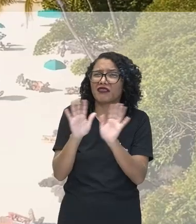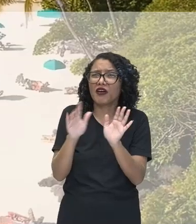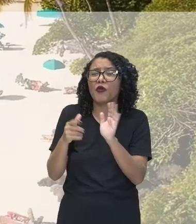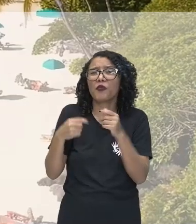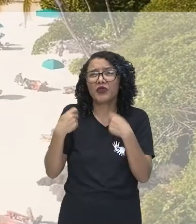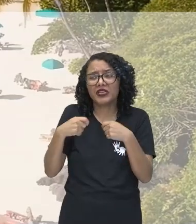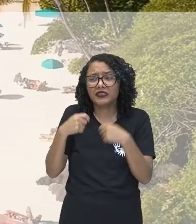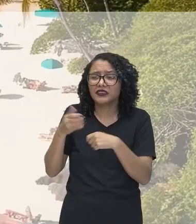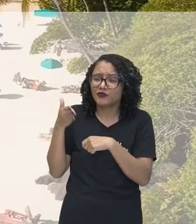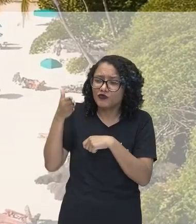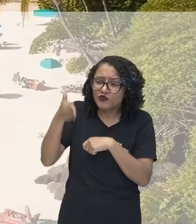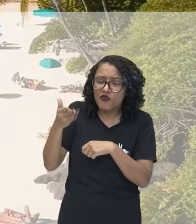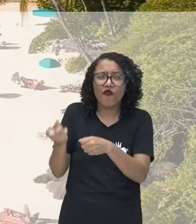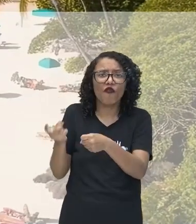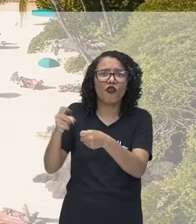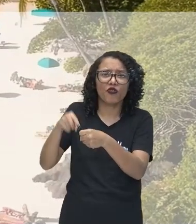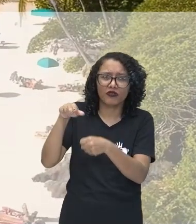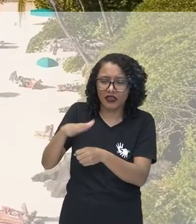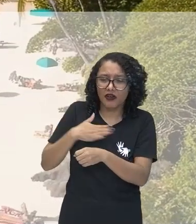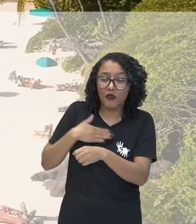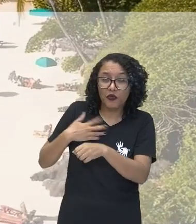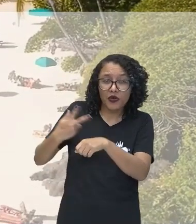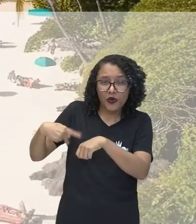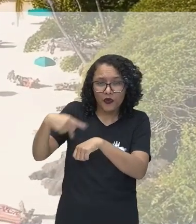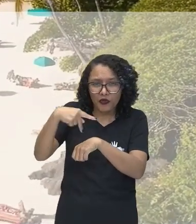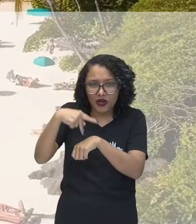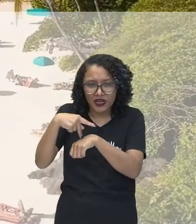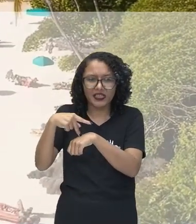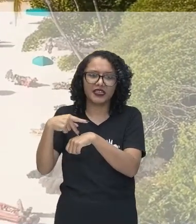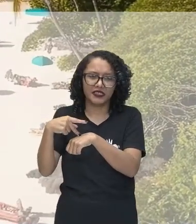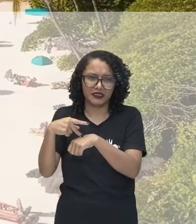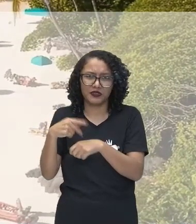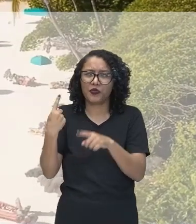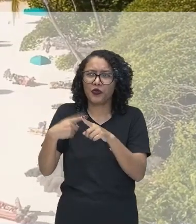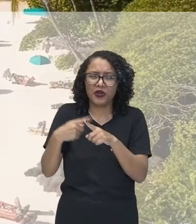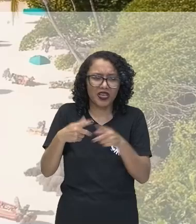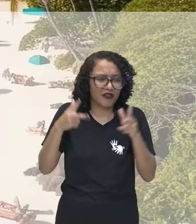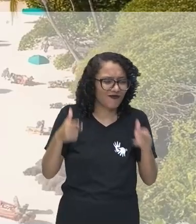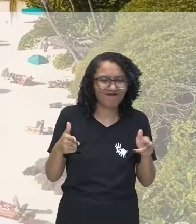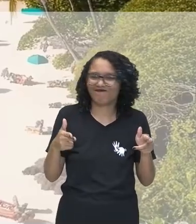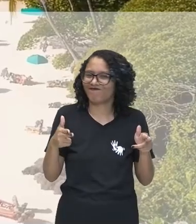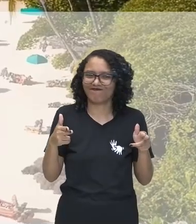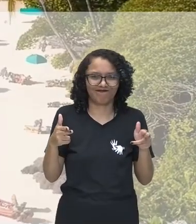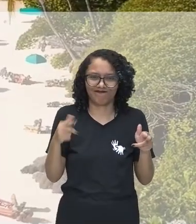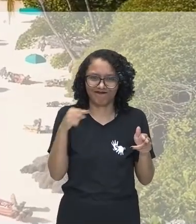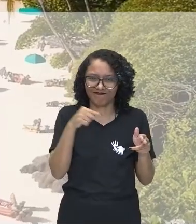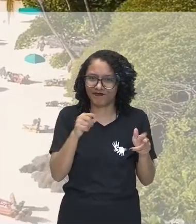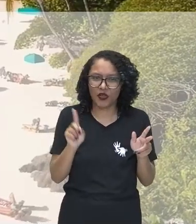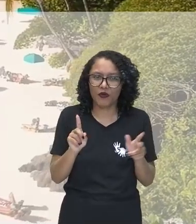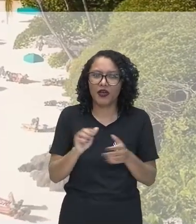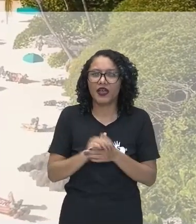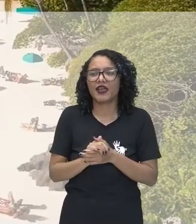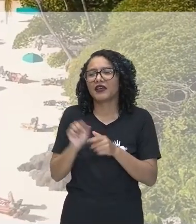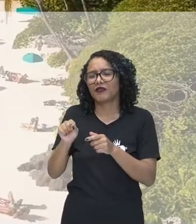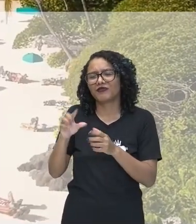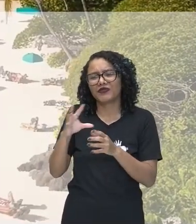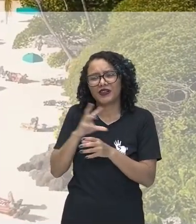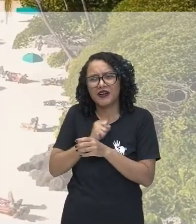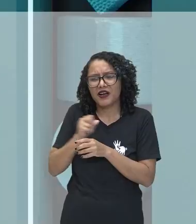que desfrute os primores, que não encontro por cá. Sem que ainda viste as palmeiras onde canta o sabiá.